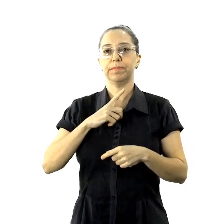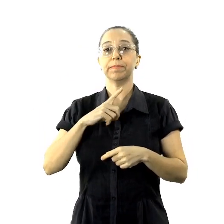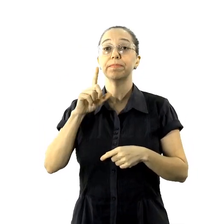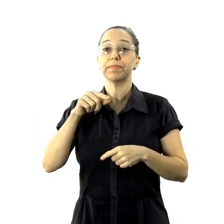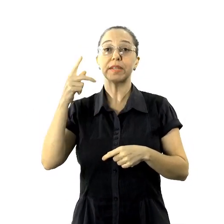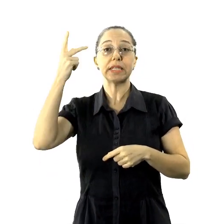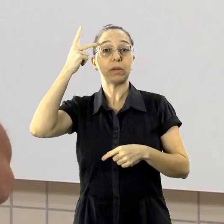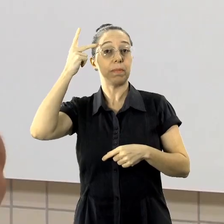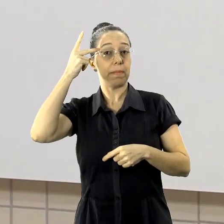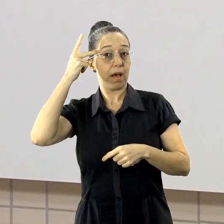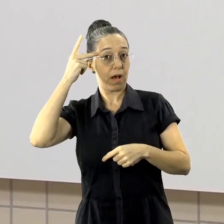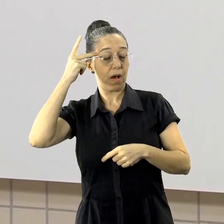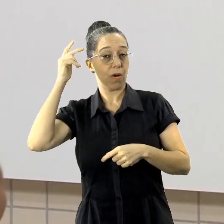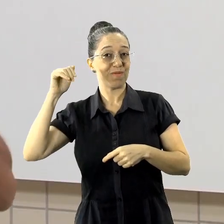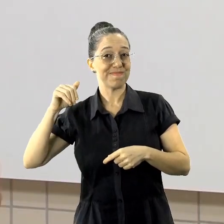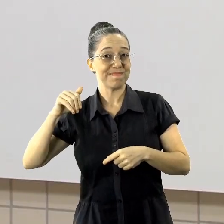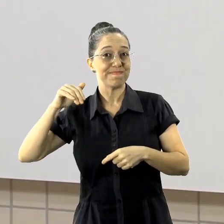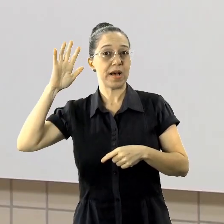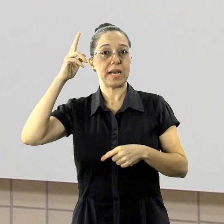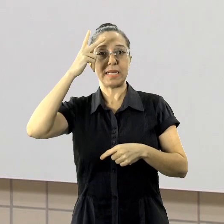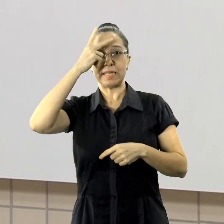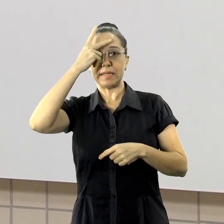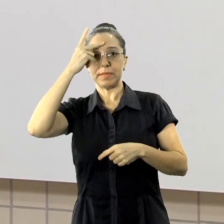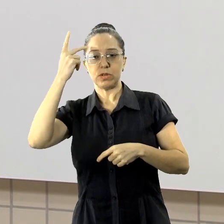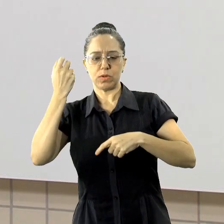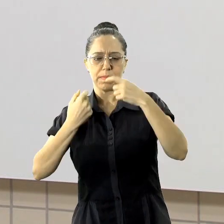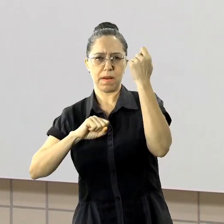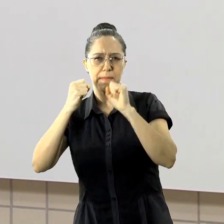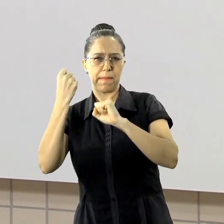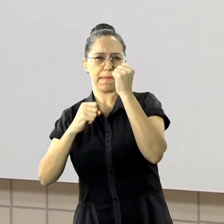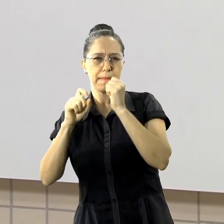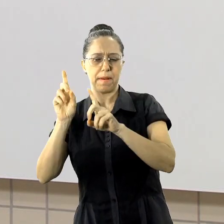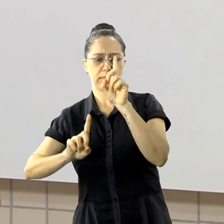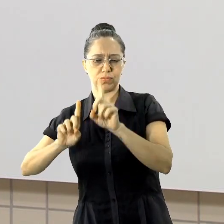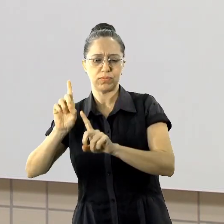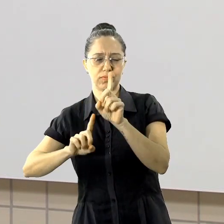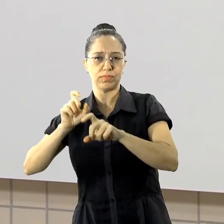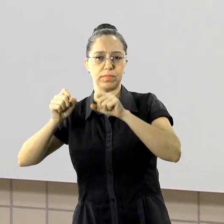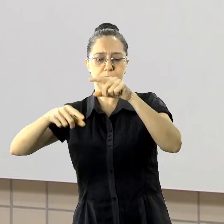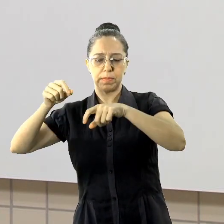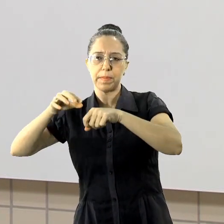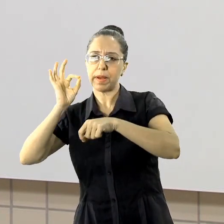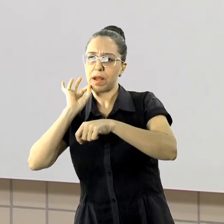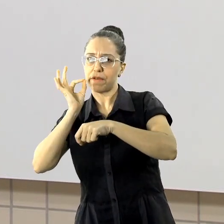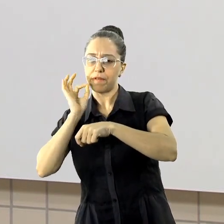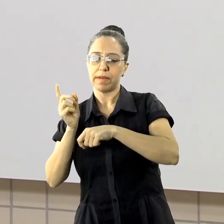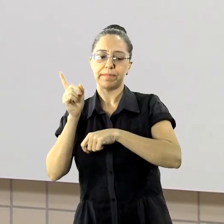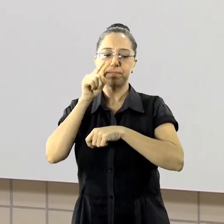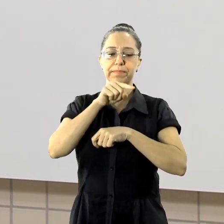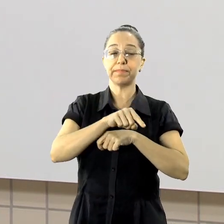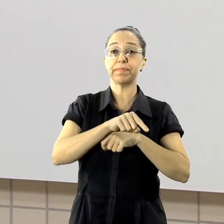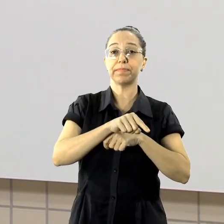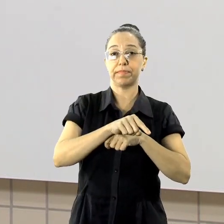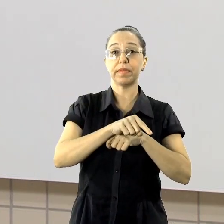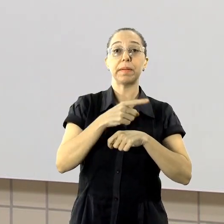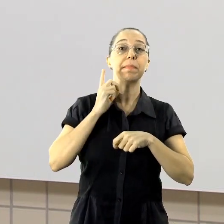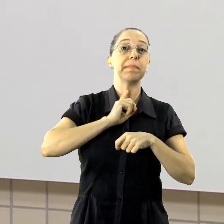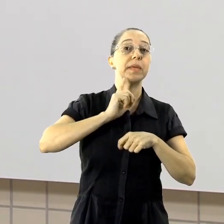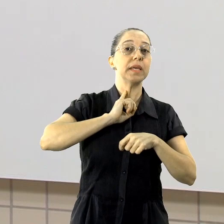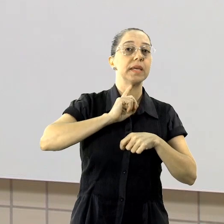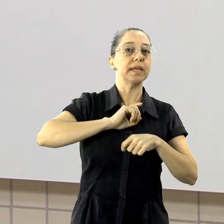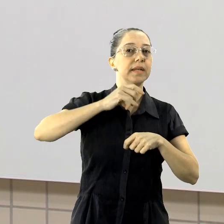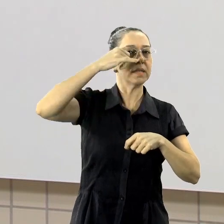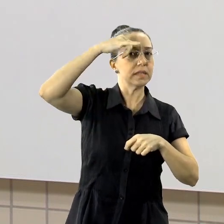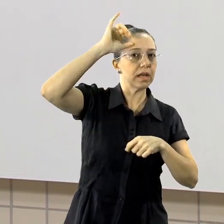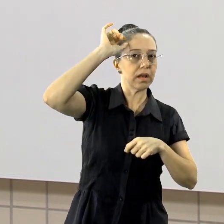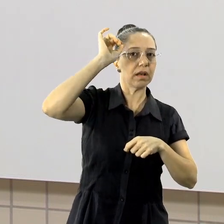o estado que mais produzia café, Minas Gerais, o estado que mais tinha produção de gado, e gado de corte e também